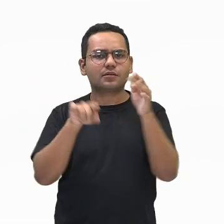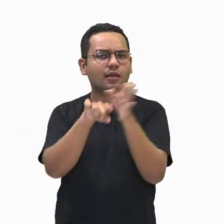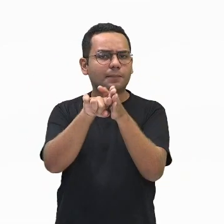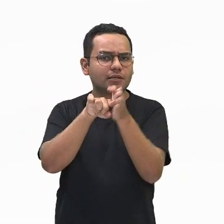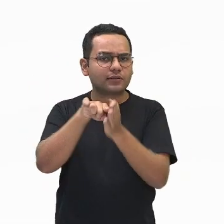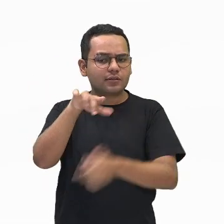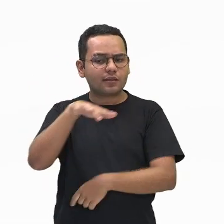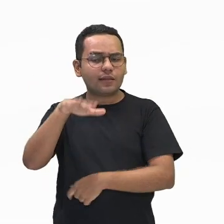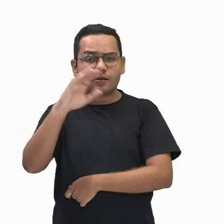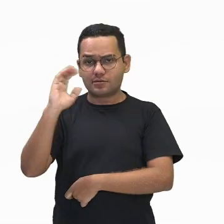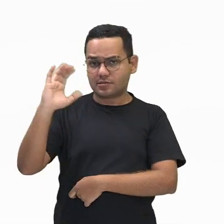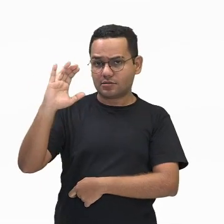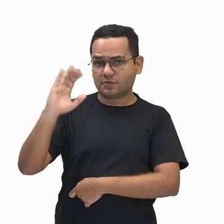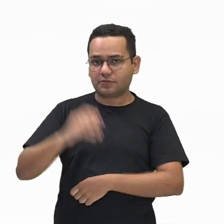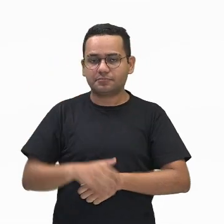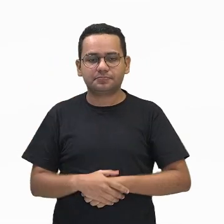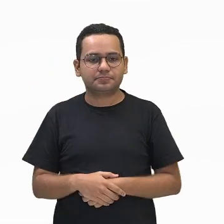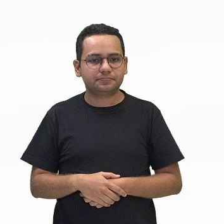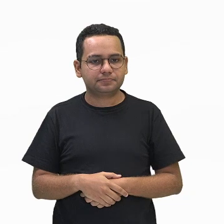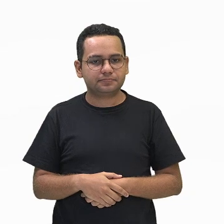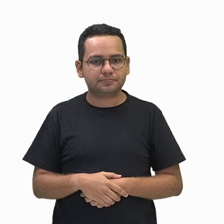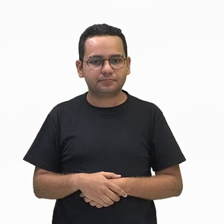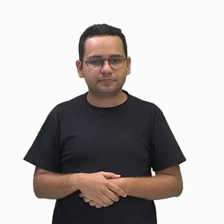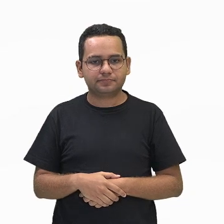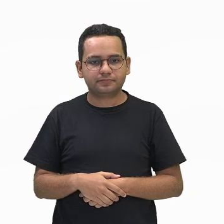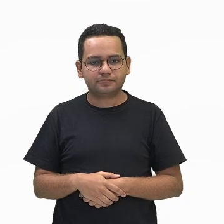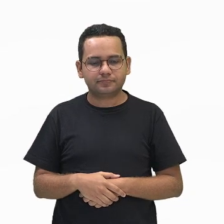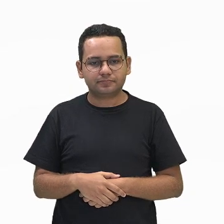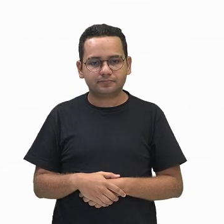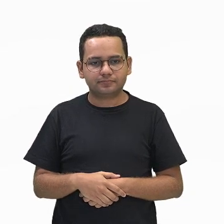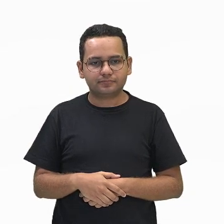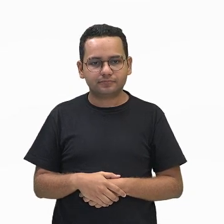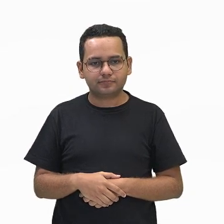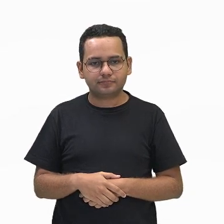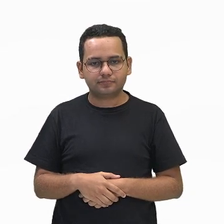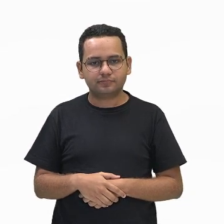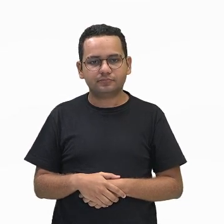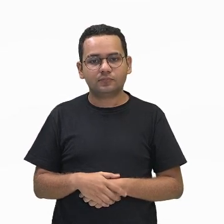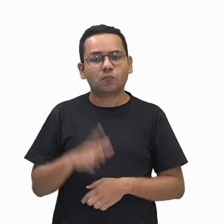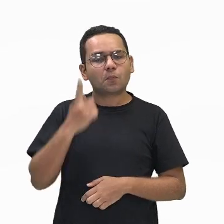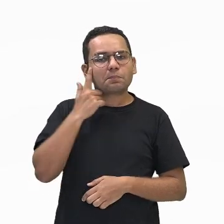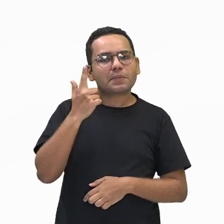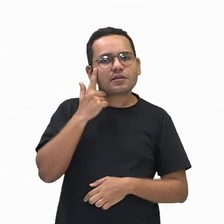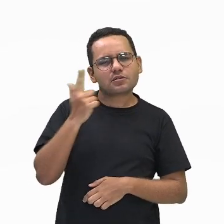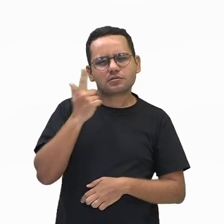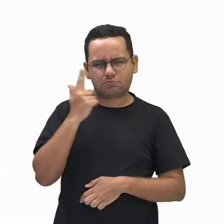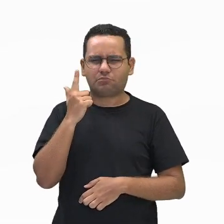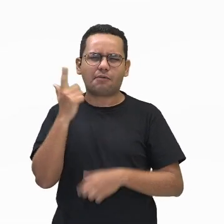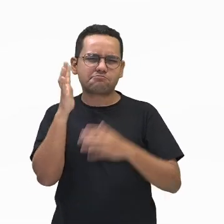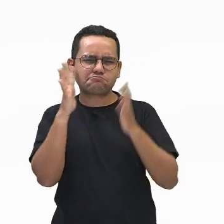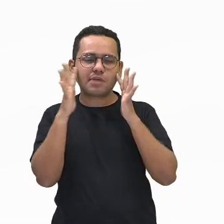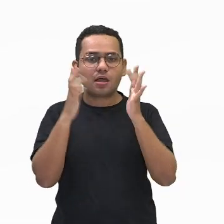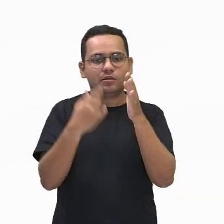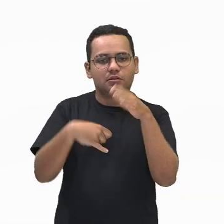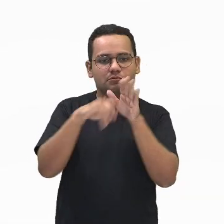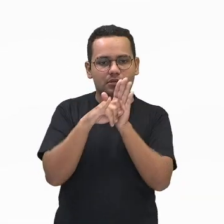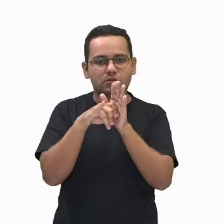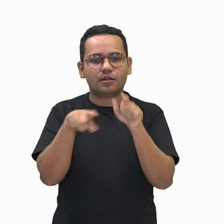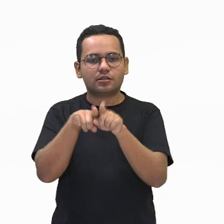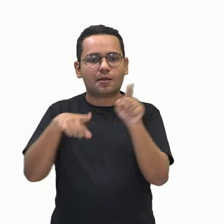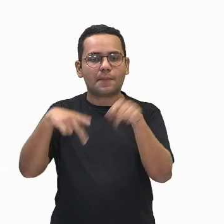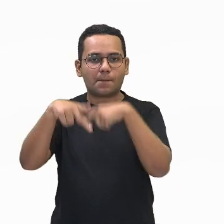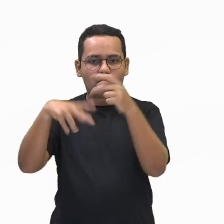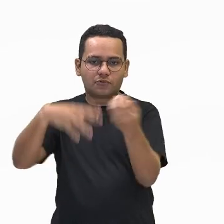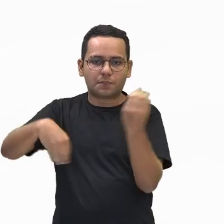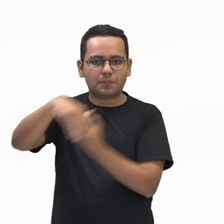investigação científica. Vamos para a leitura. Refletindo sobre a questão da identidade, da miscigenação,